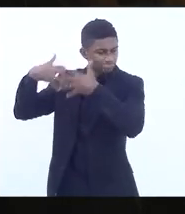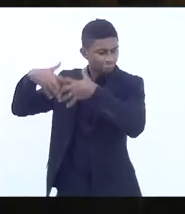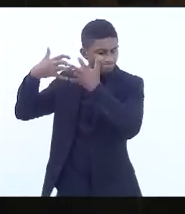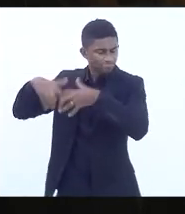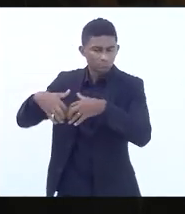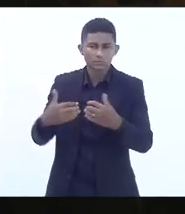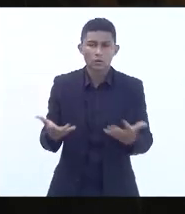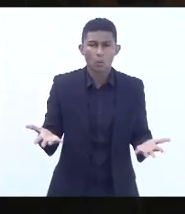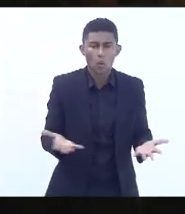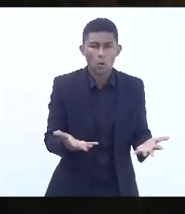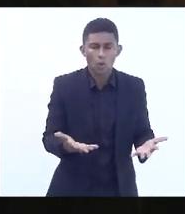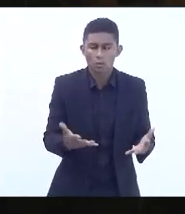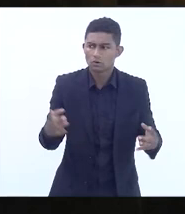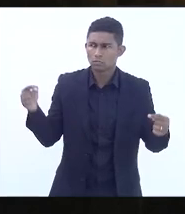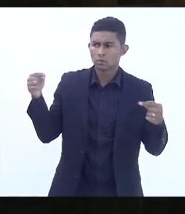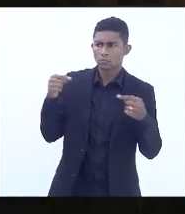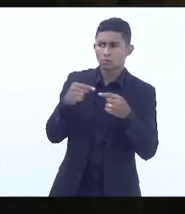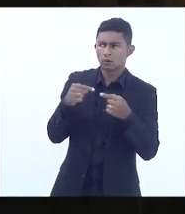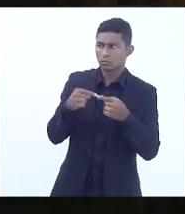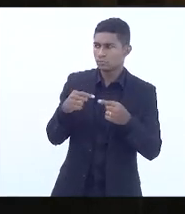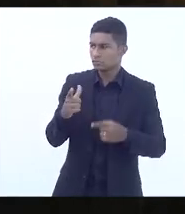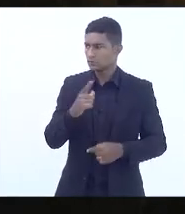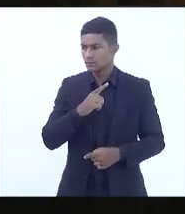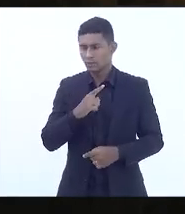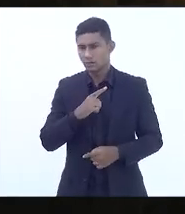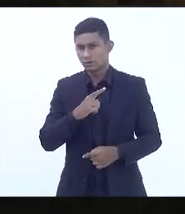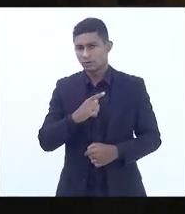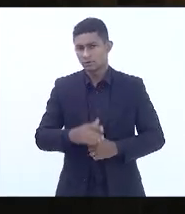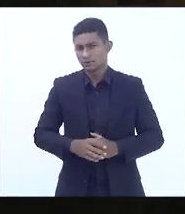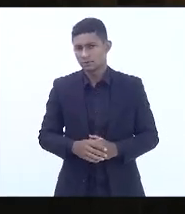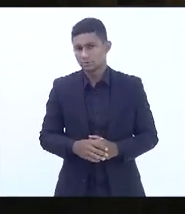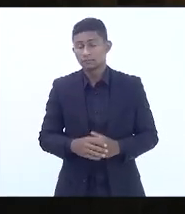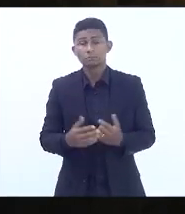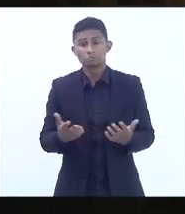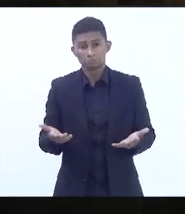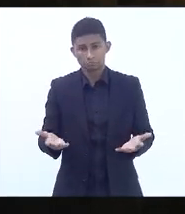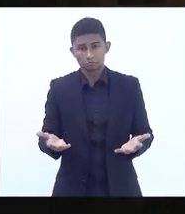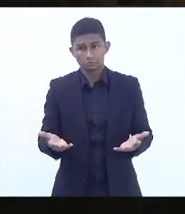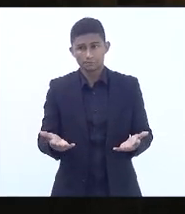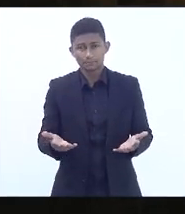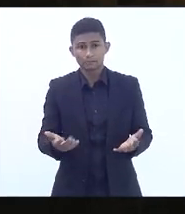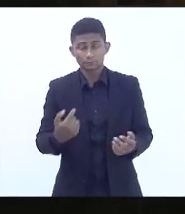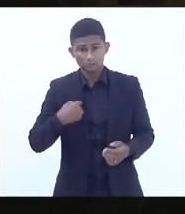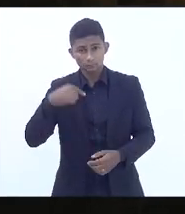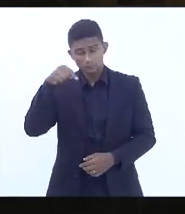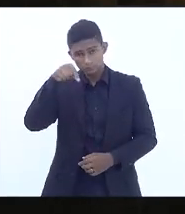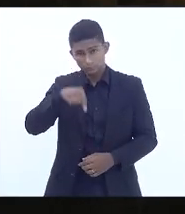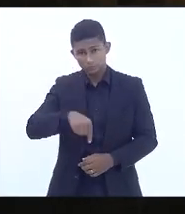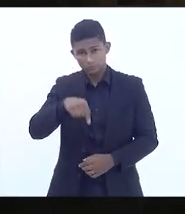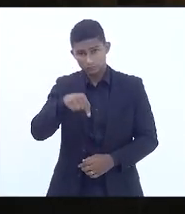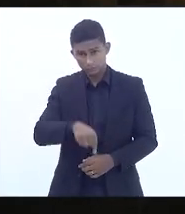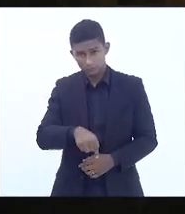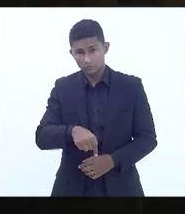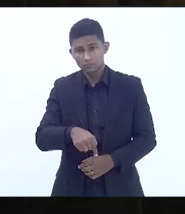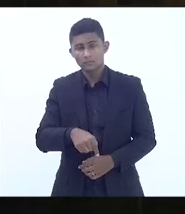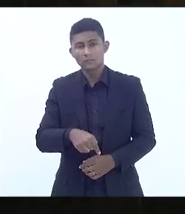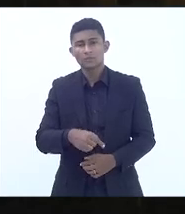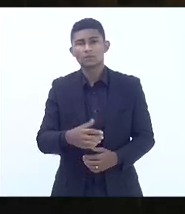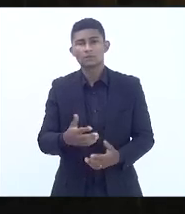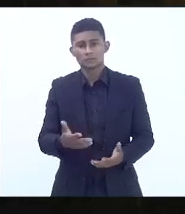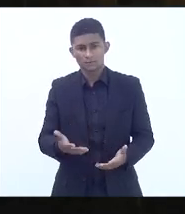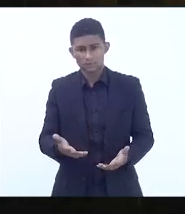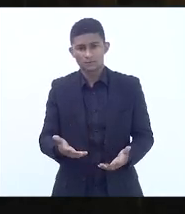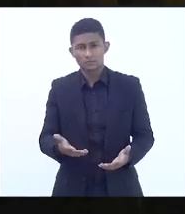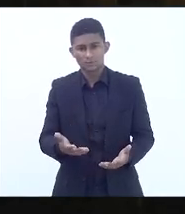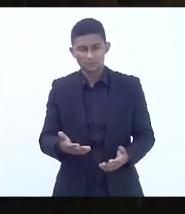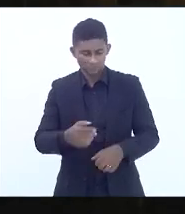presentes. Então, senhor presidente, eu quero aqui, ainda em respeito aos